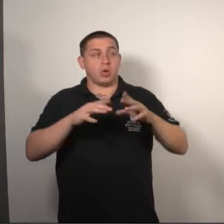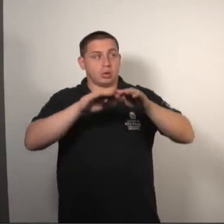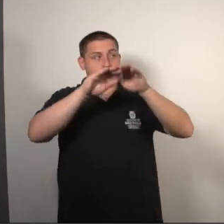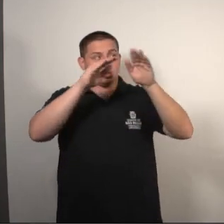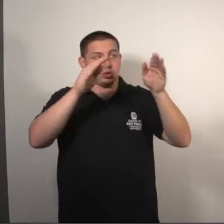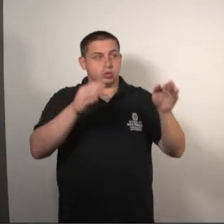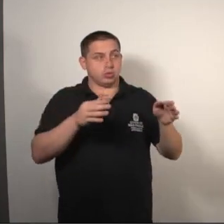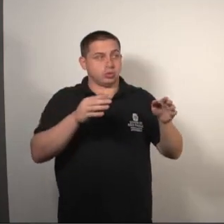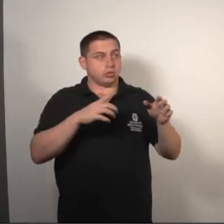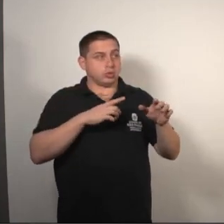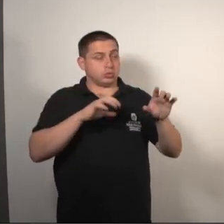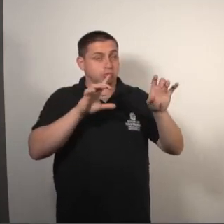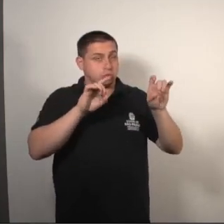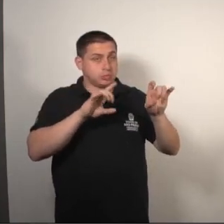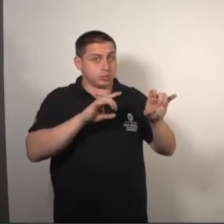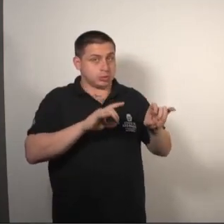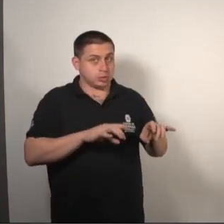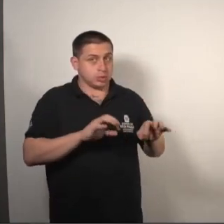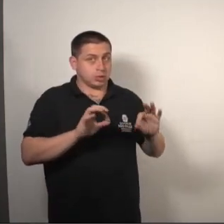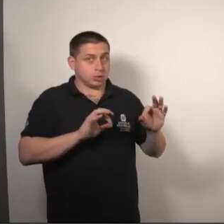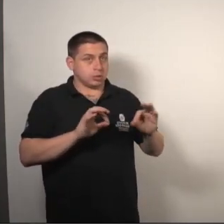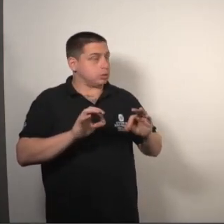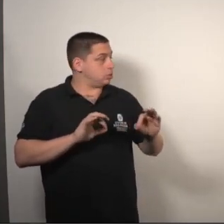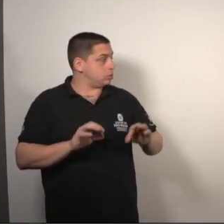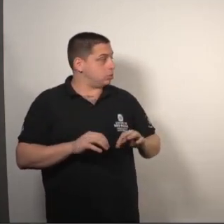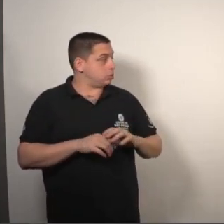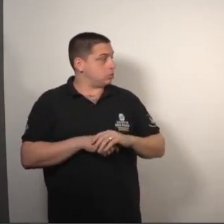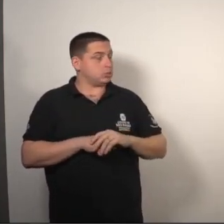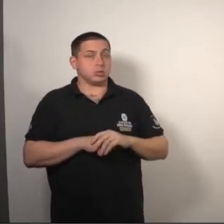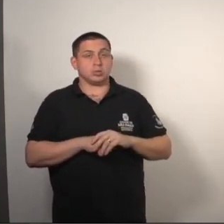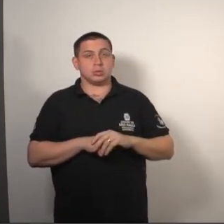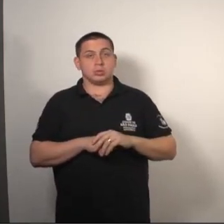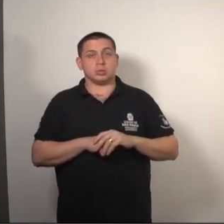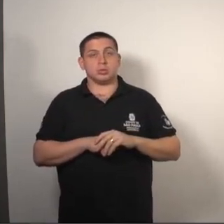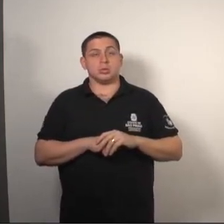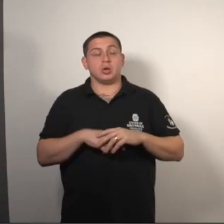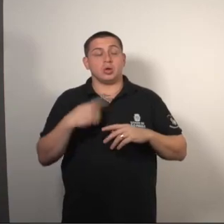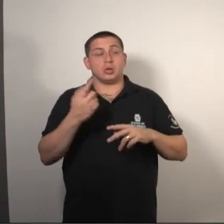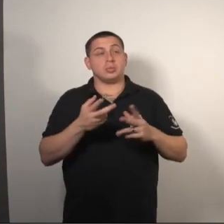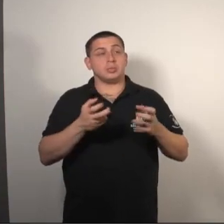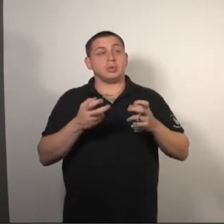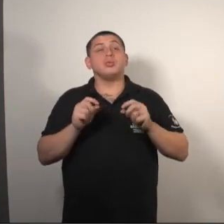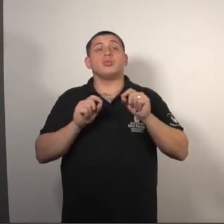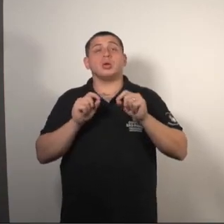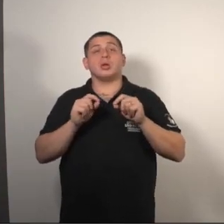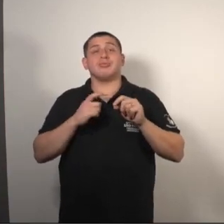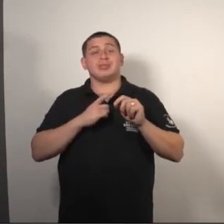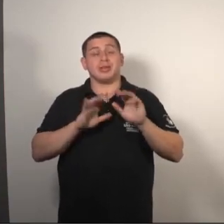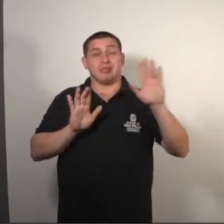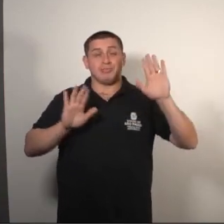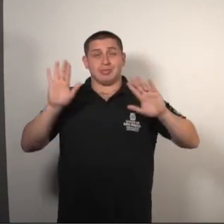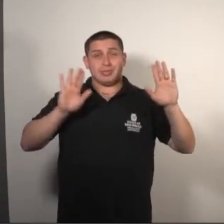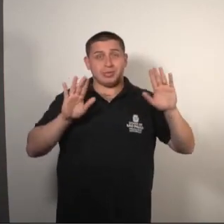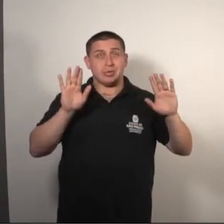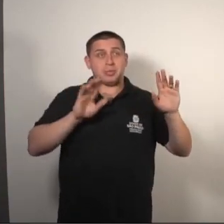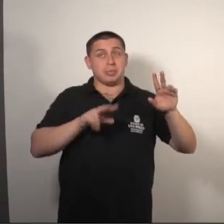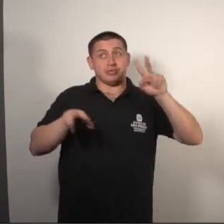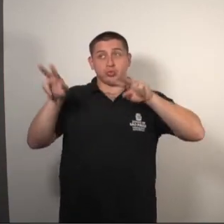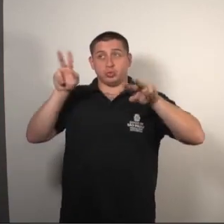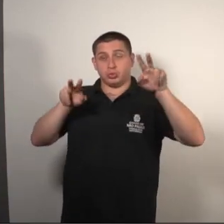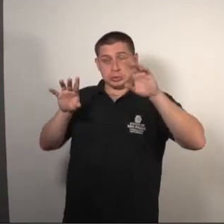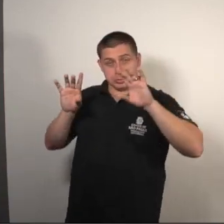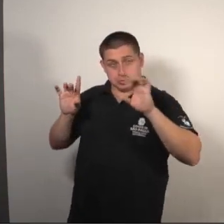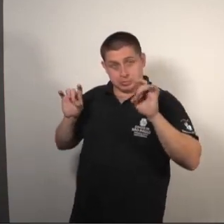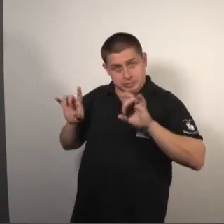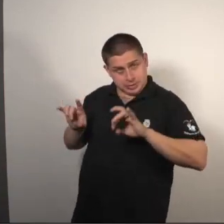inspeções especiais. Agora, acho que em agosto ainda, ou setembro, a gente abre a licitação das inspeções especiais nos